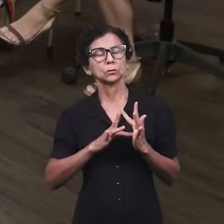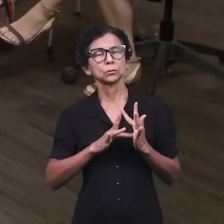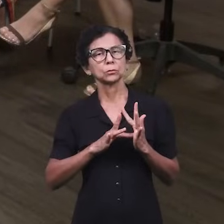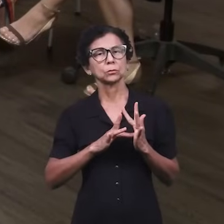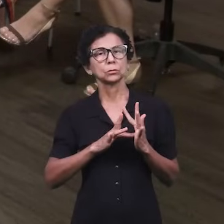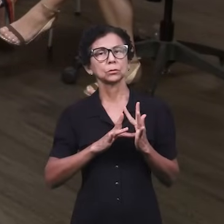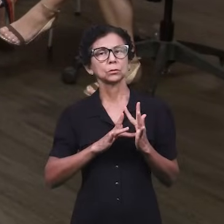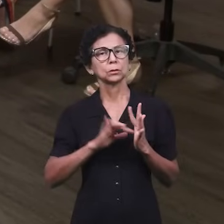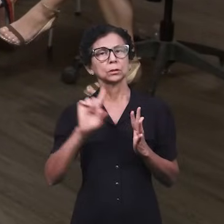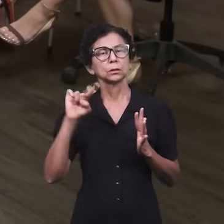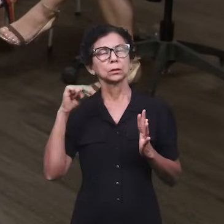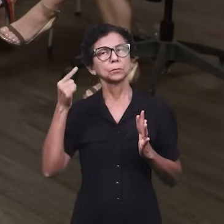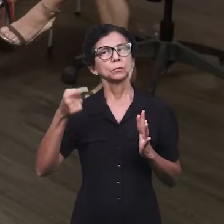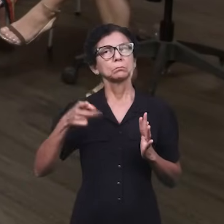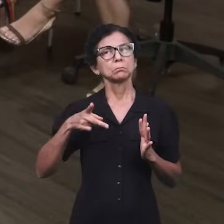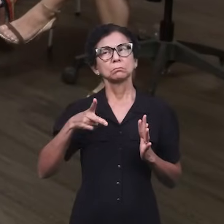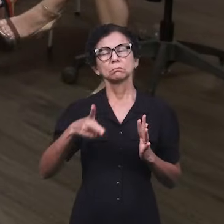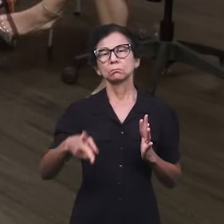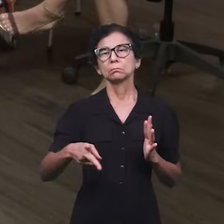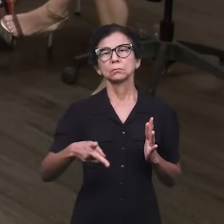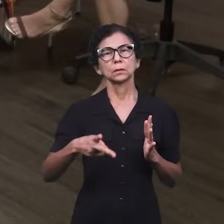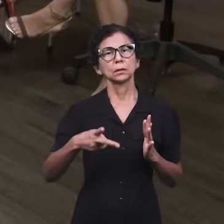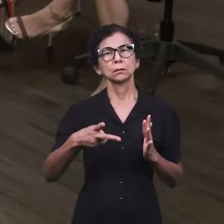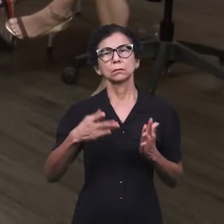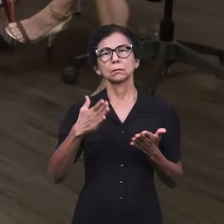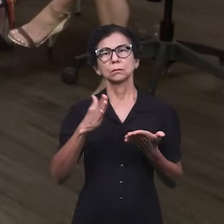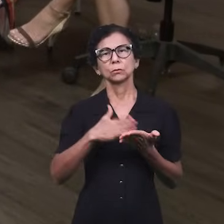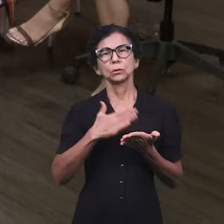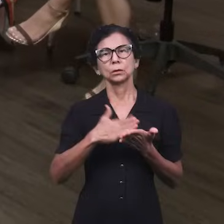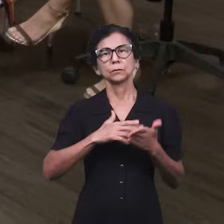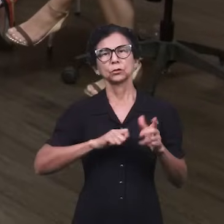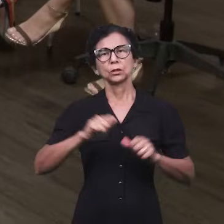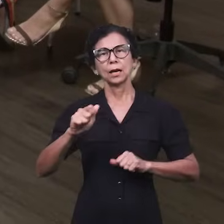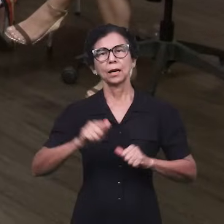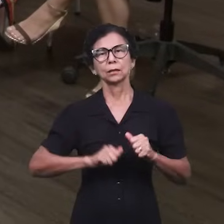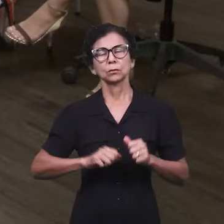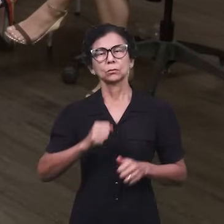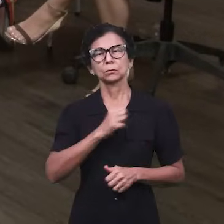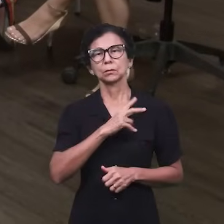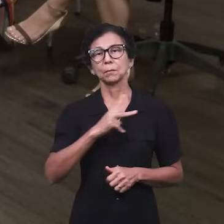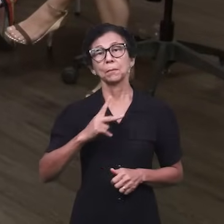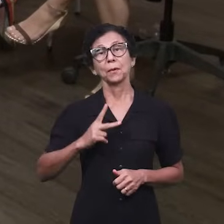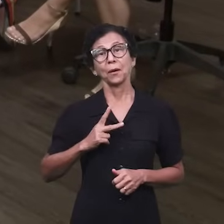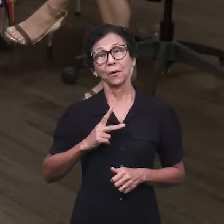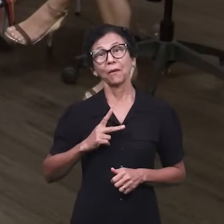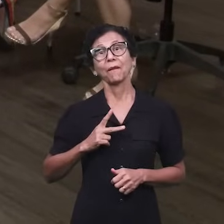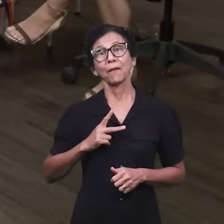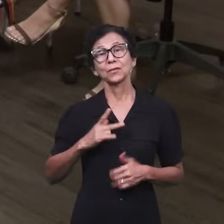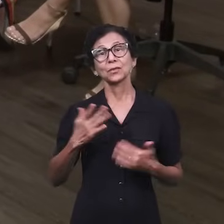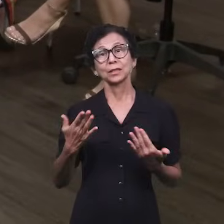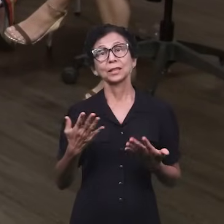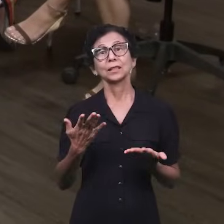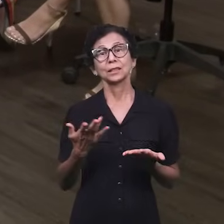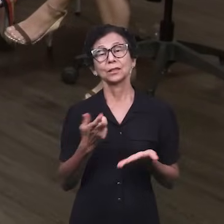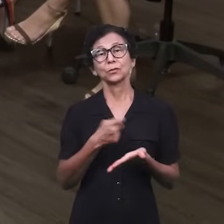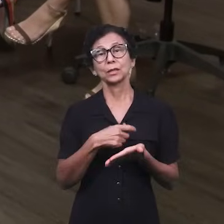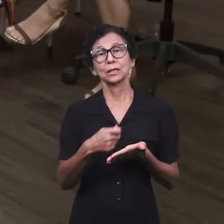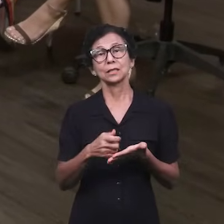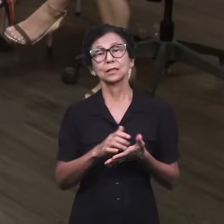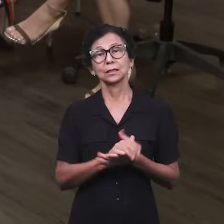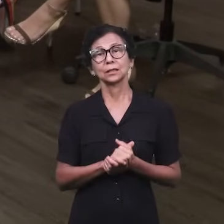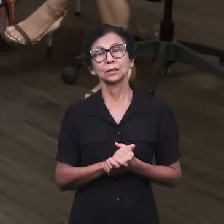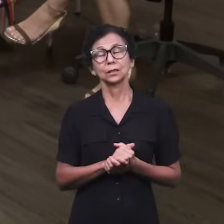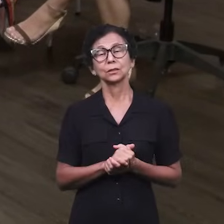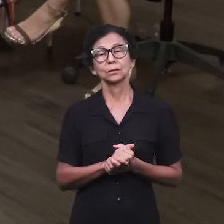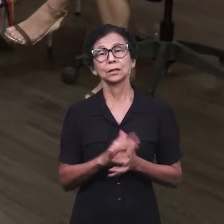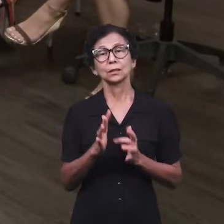Jesus depois você segue eh o livro histórico que é o livro de Atos dos Apóstolos que é justamente depois da morte e